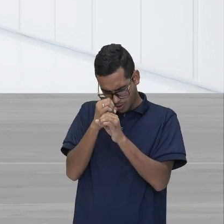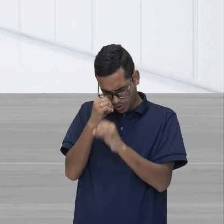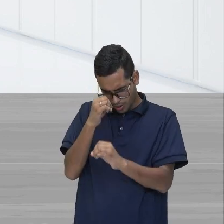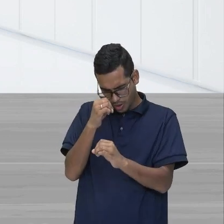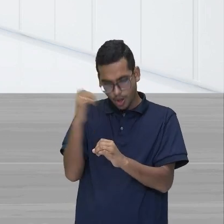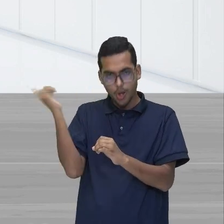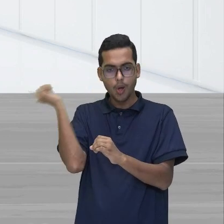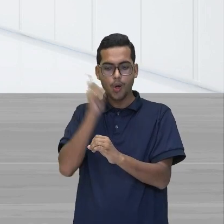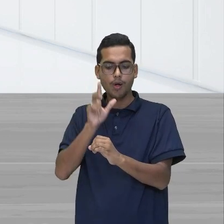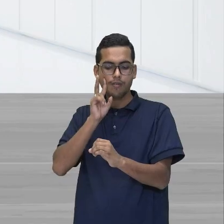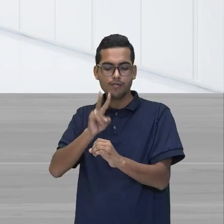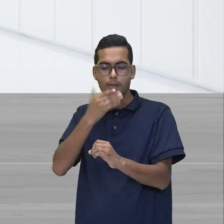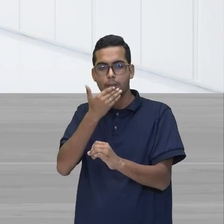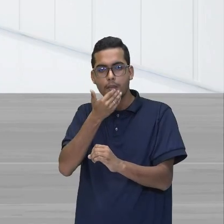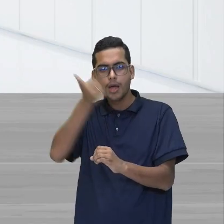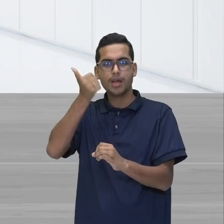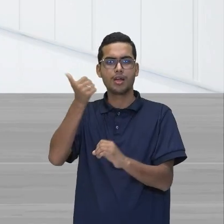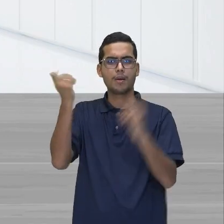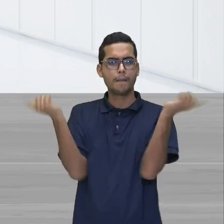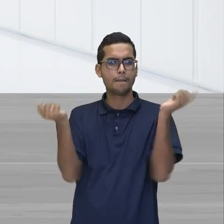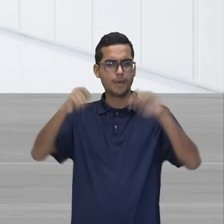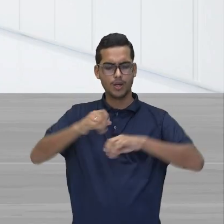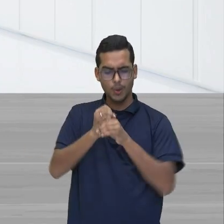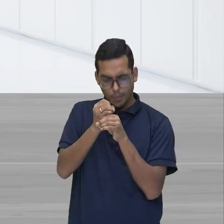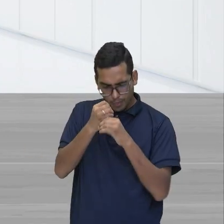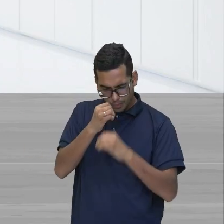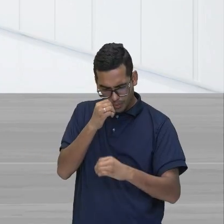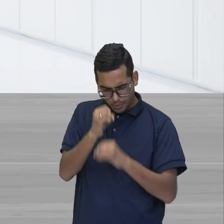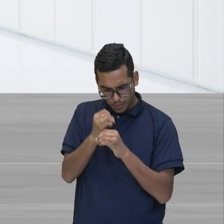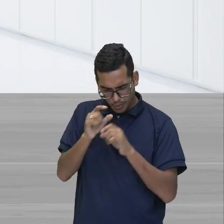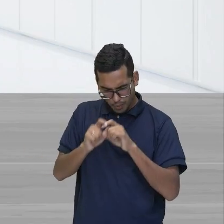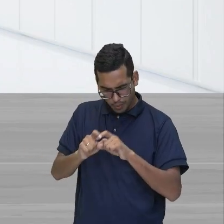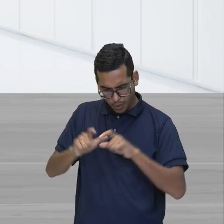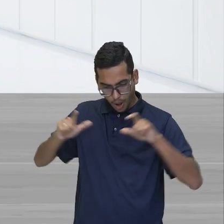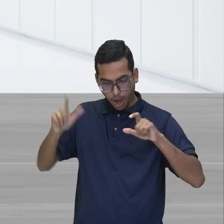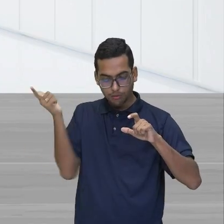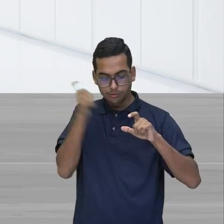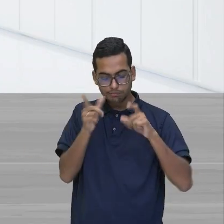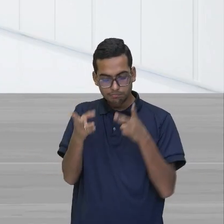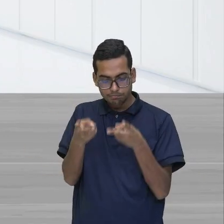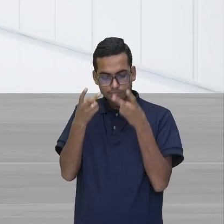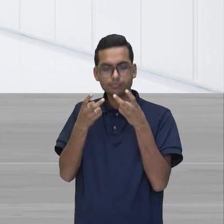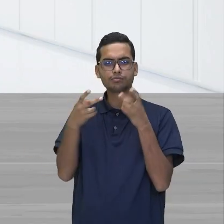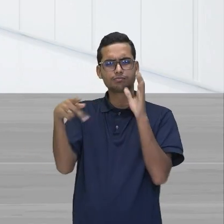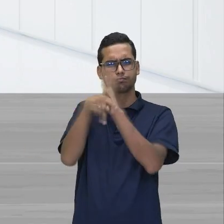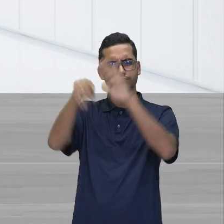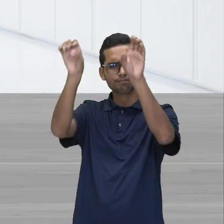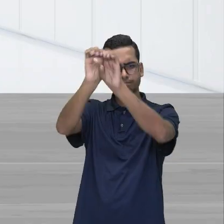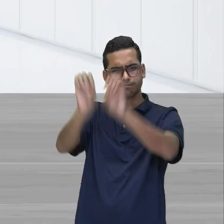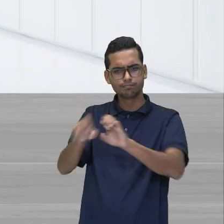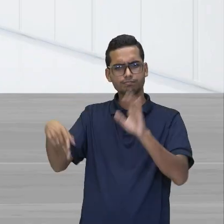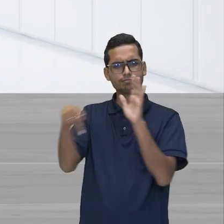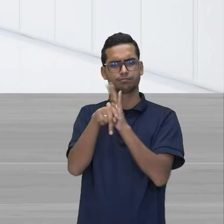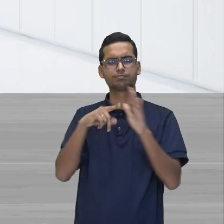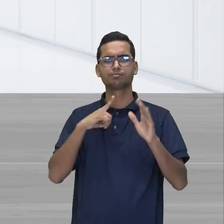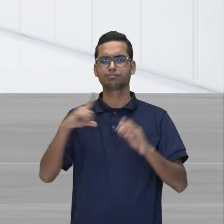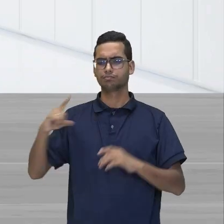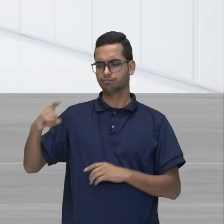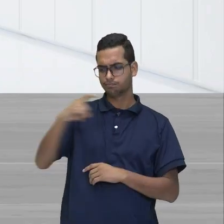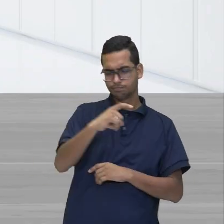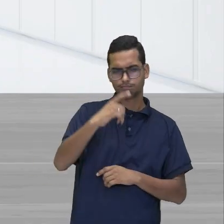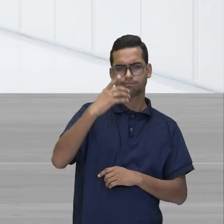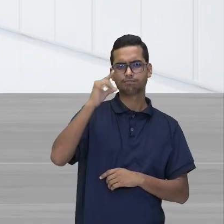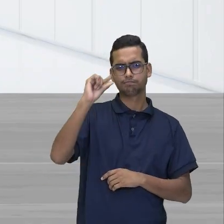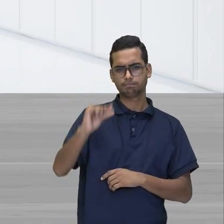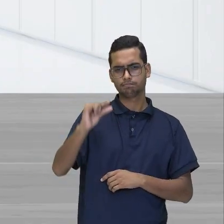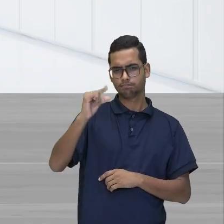de aumentar a nossa capacidade de olhar as estruturas desses micro-organismos. E